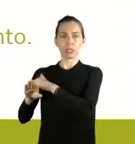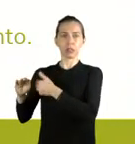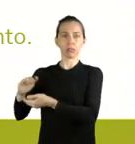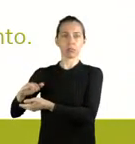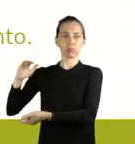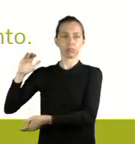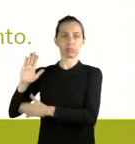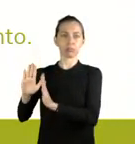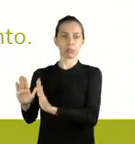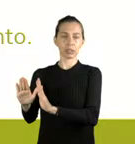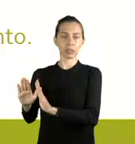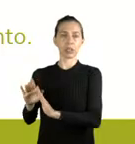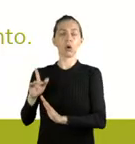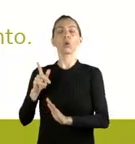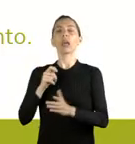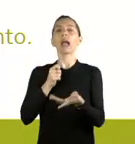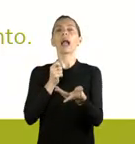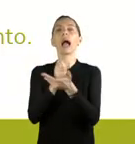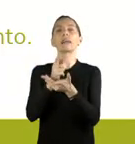gastos fixos?